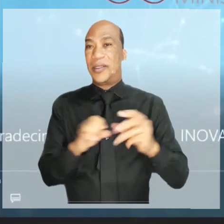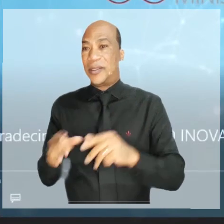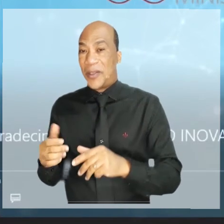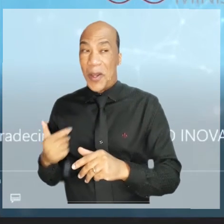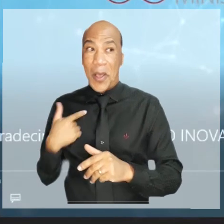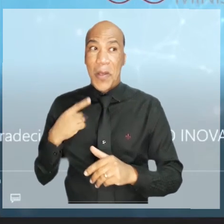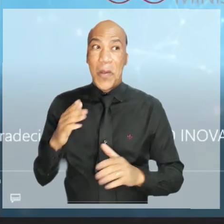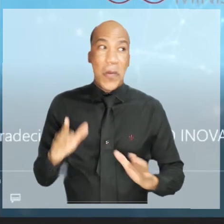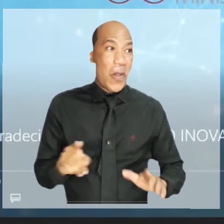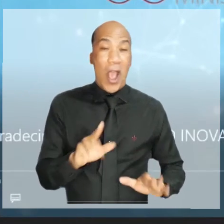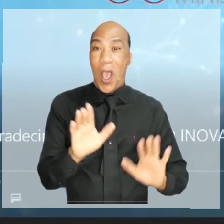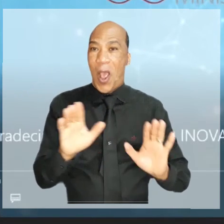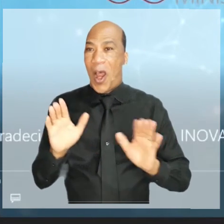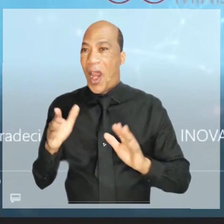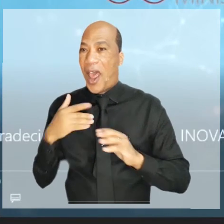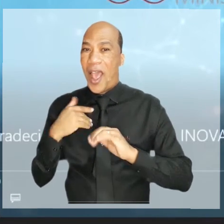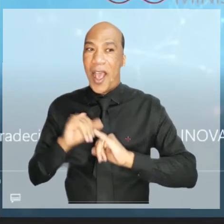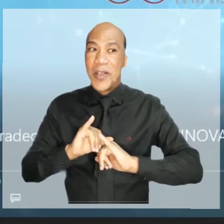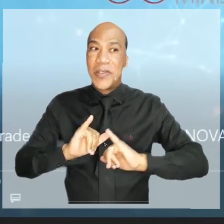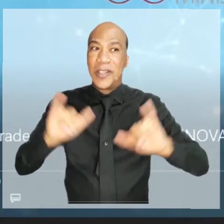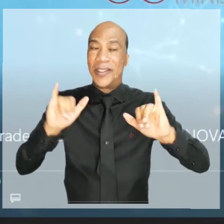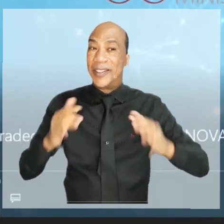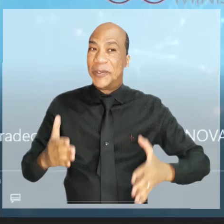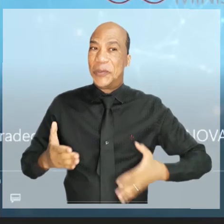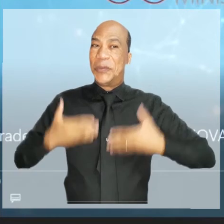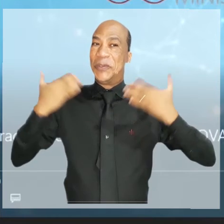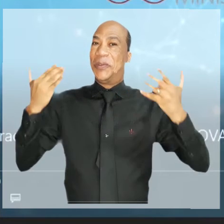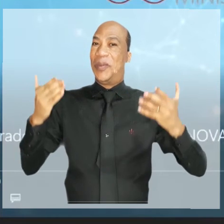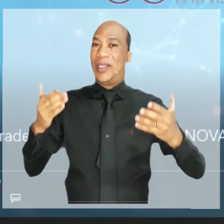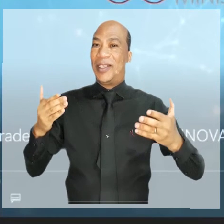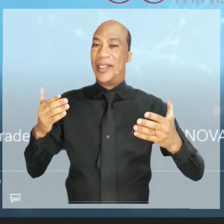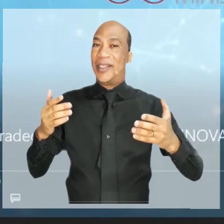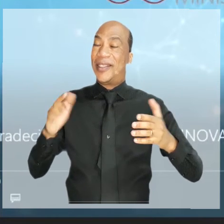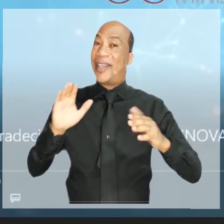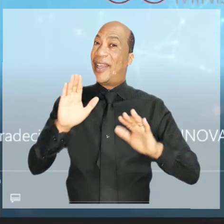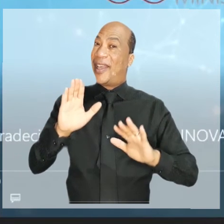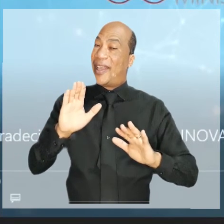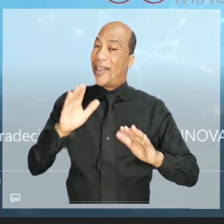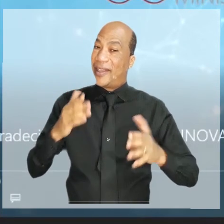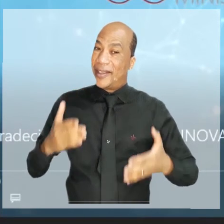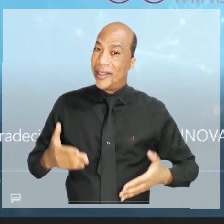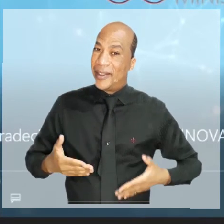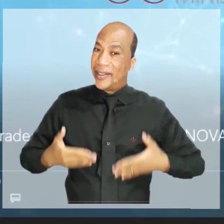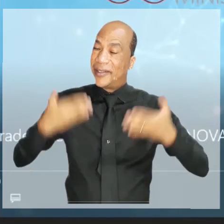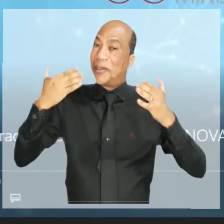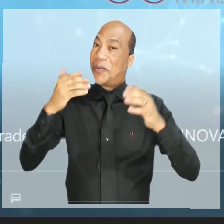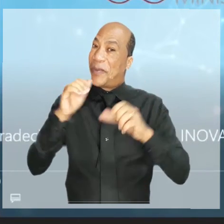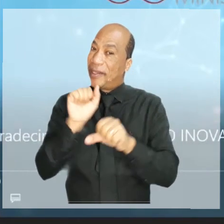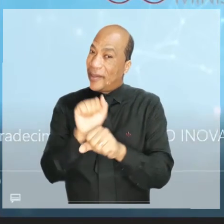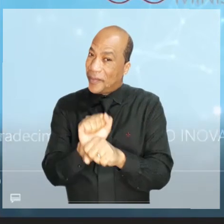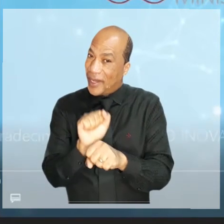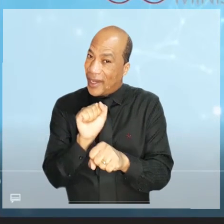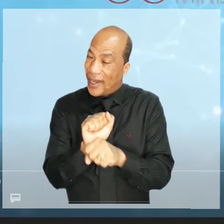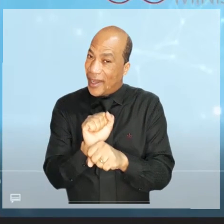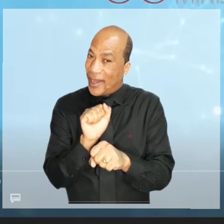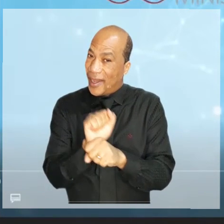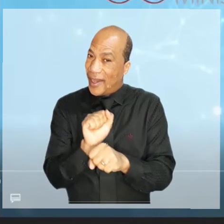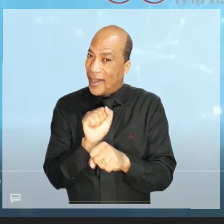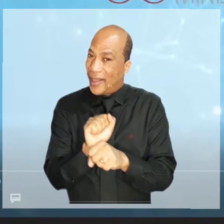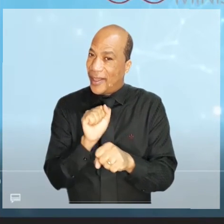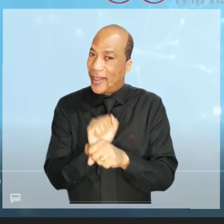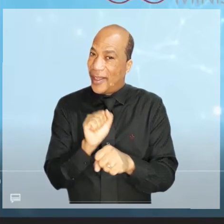favor, aguardem, nós vamos realizar o tão esperado sorteio dos livros, por isso, fiquem conosco. Vamos à